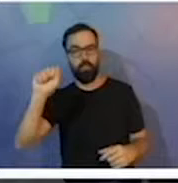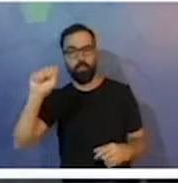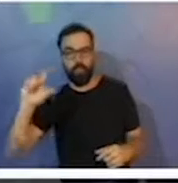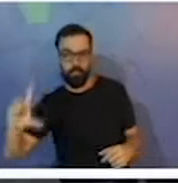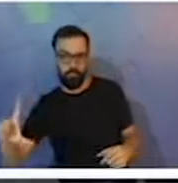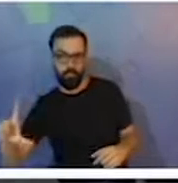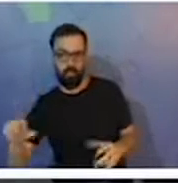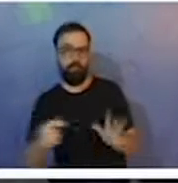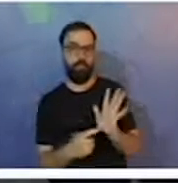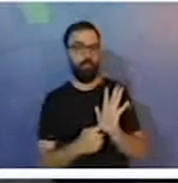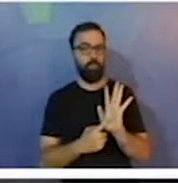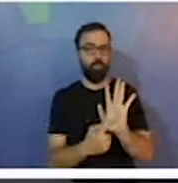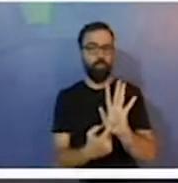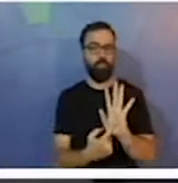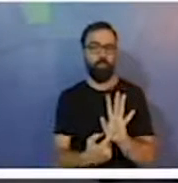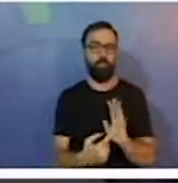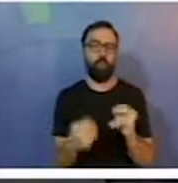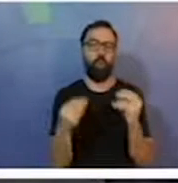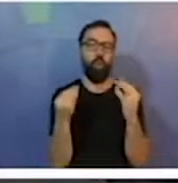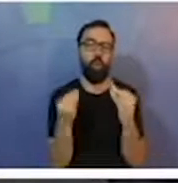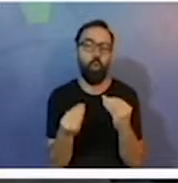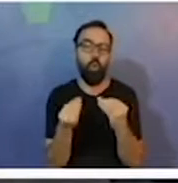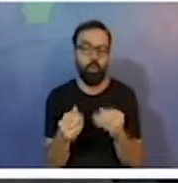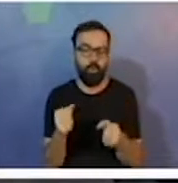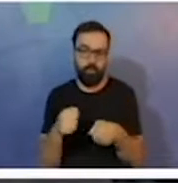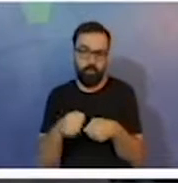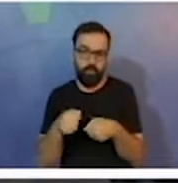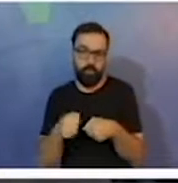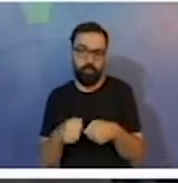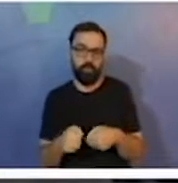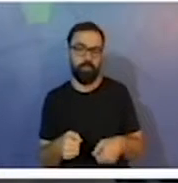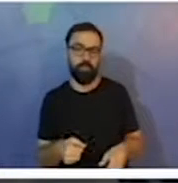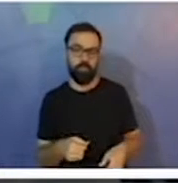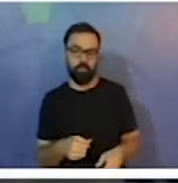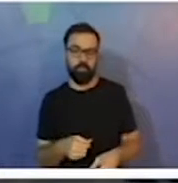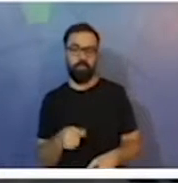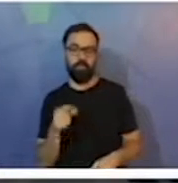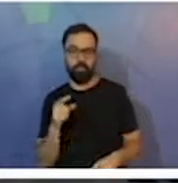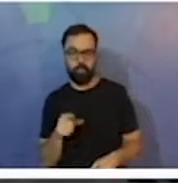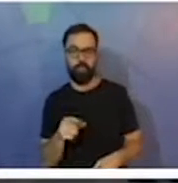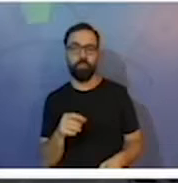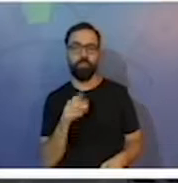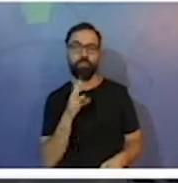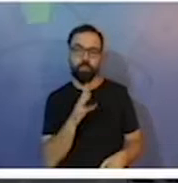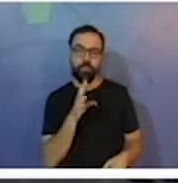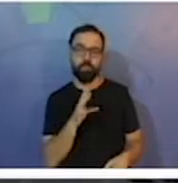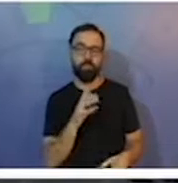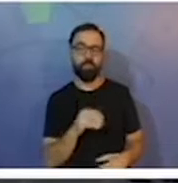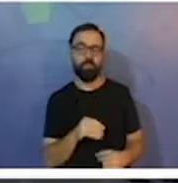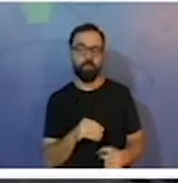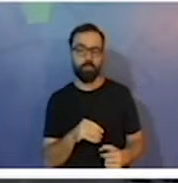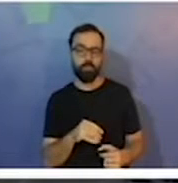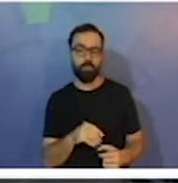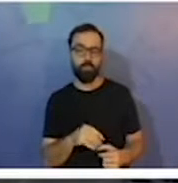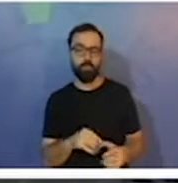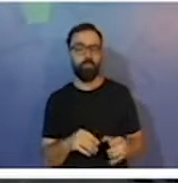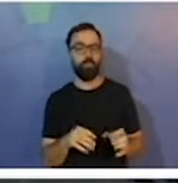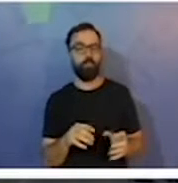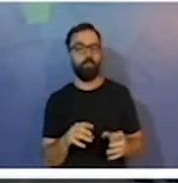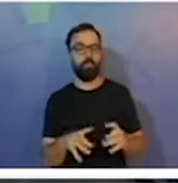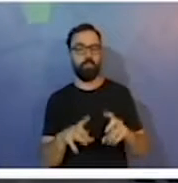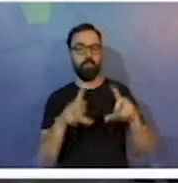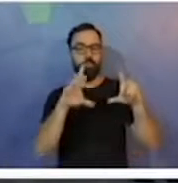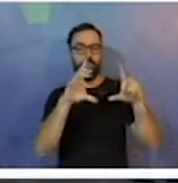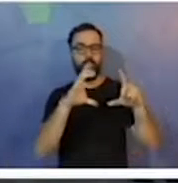cada parte tem a sua função três Você conhece outros textos formados por duas partes e